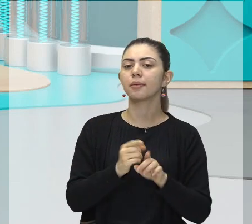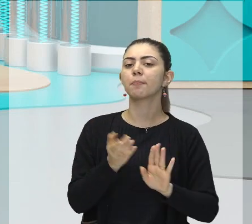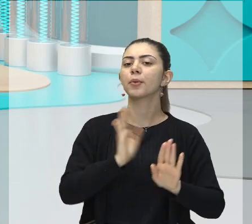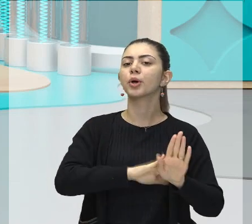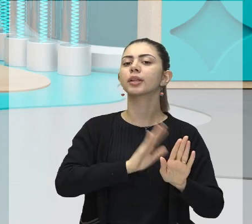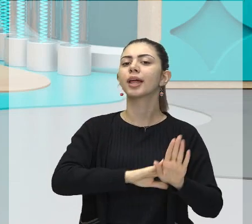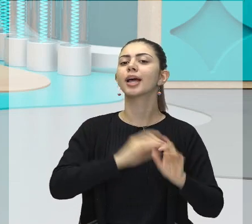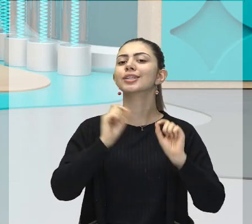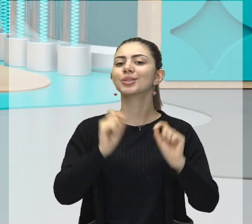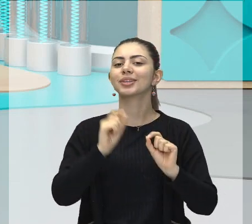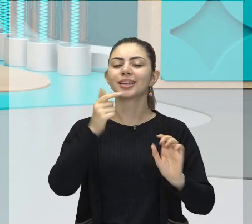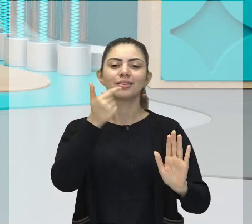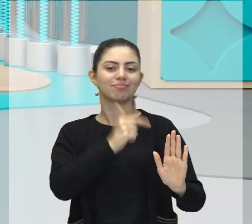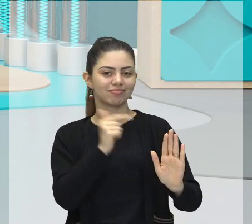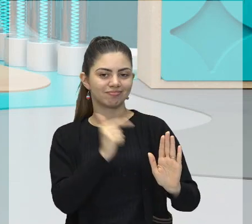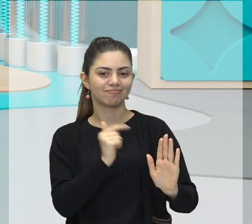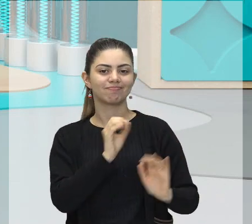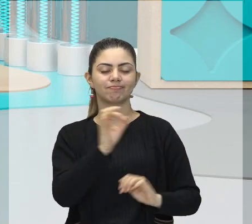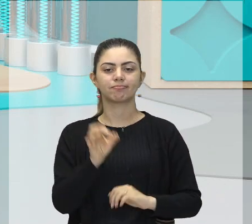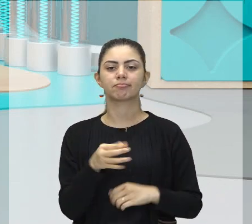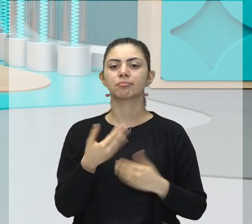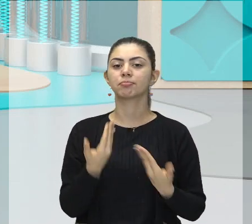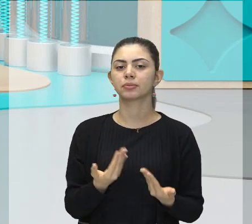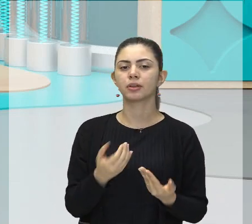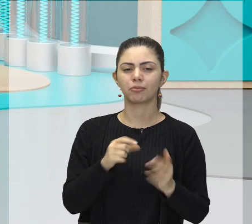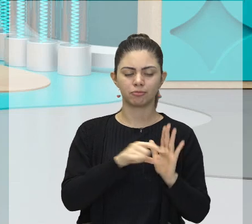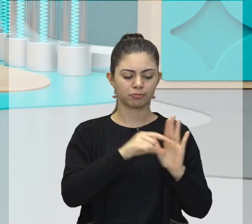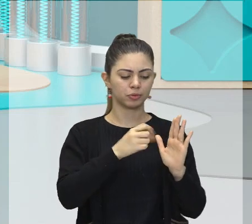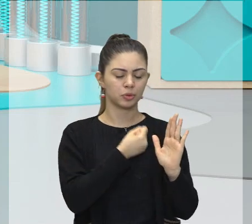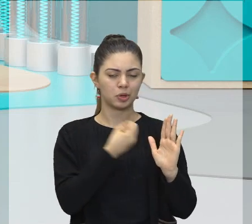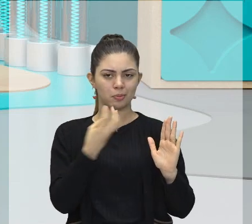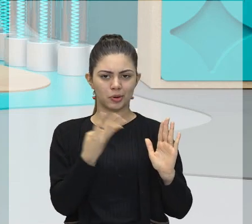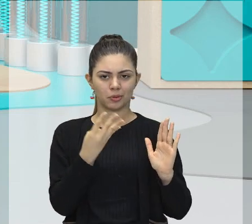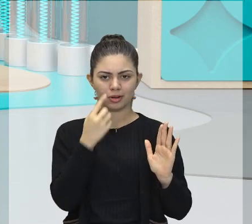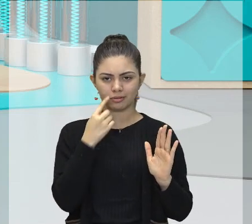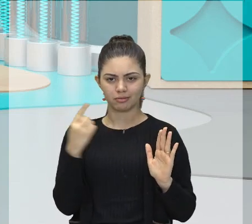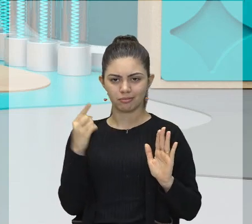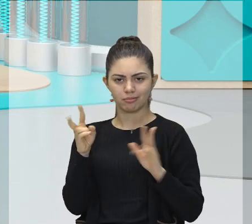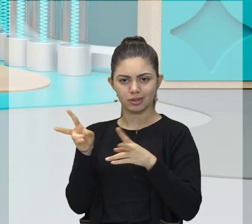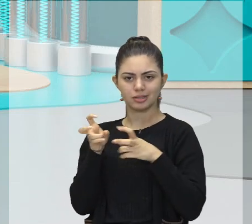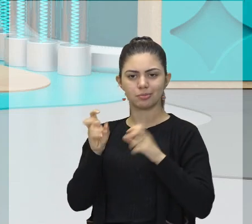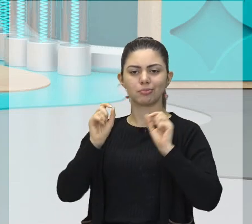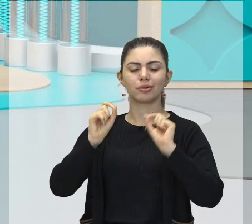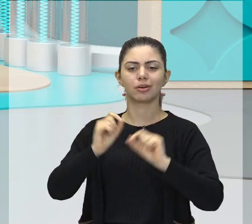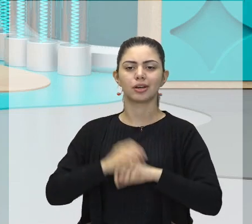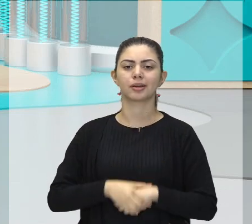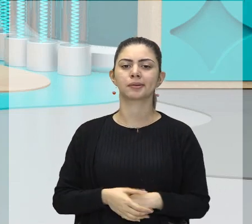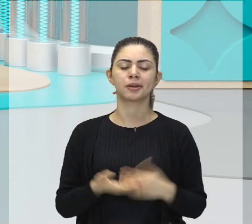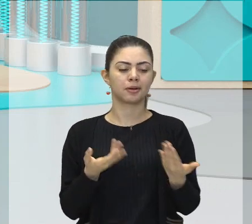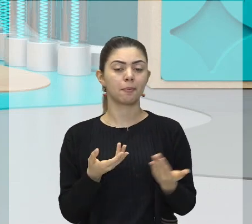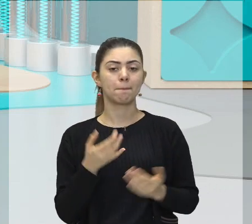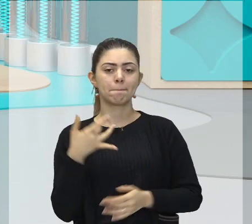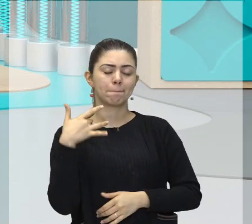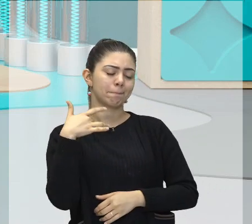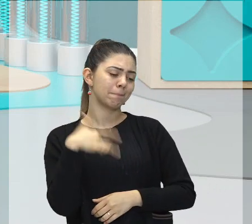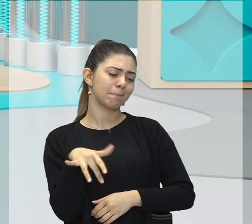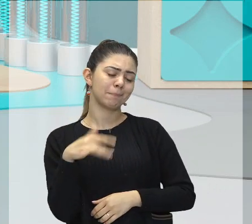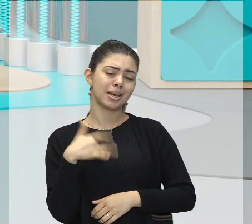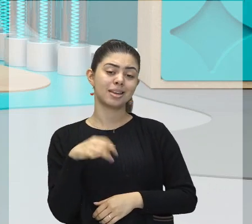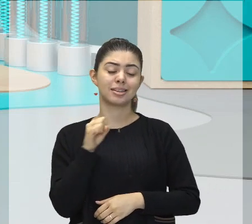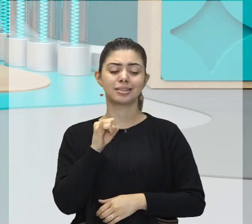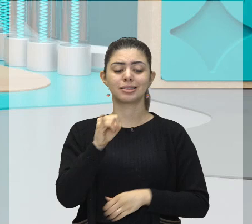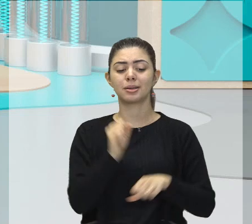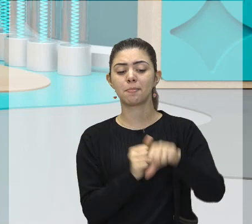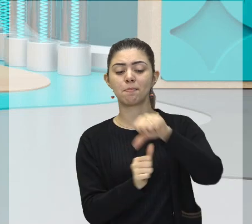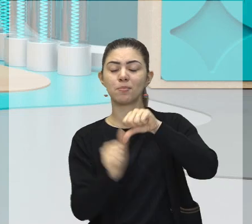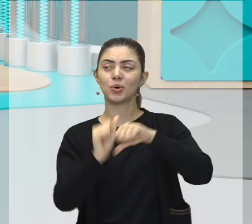ele fala aí, né, no 4º verso, isso, que pena, fosse uma manhã